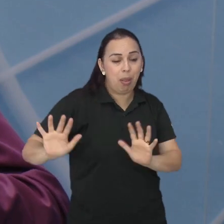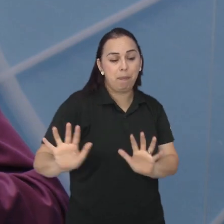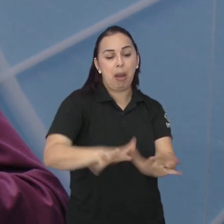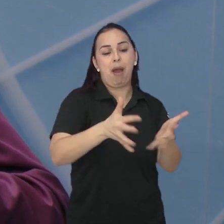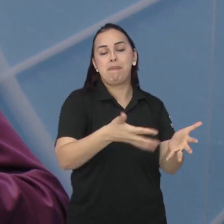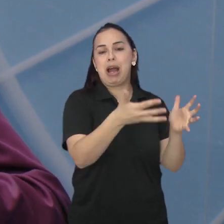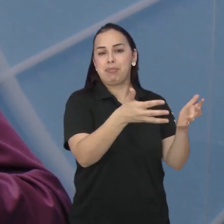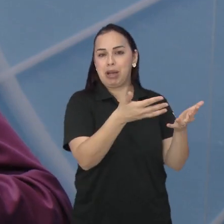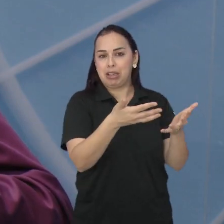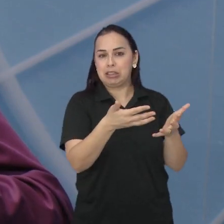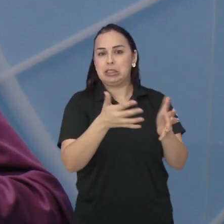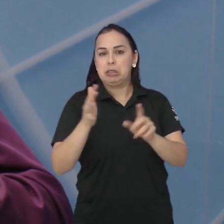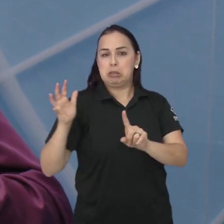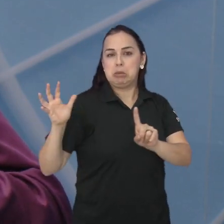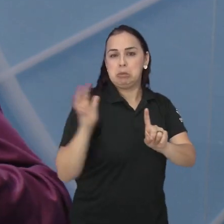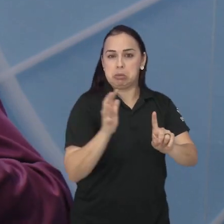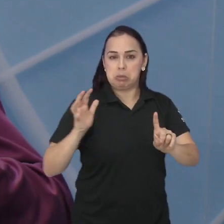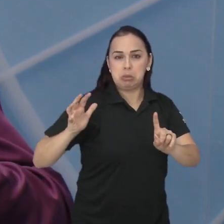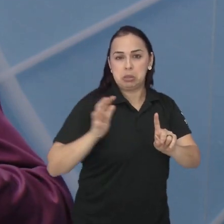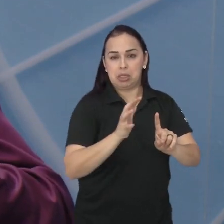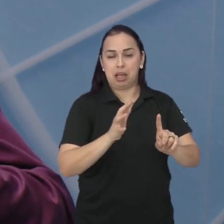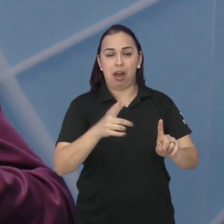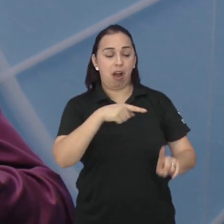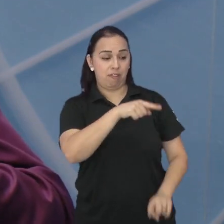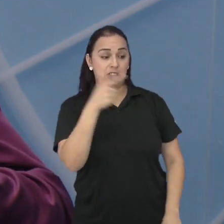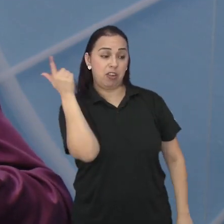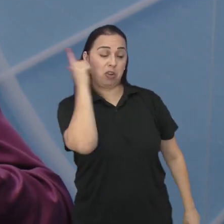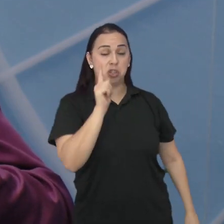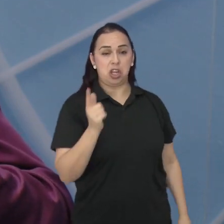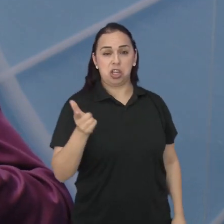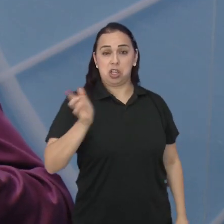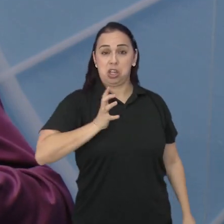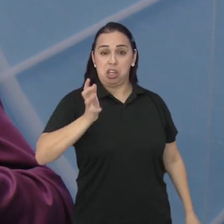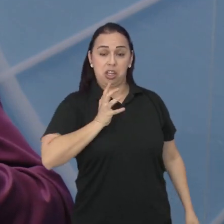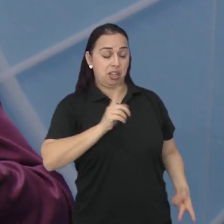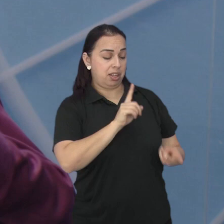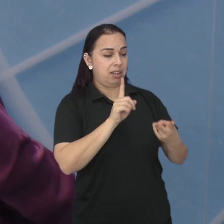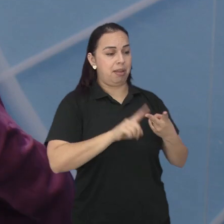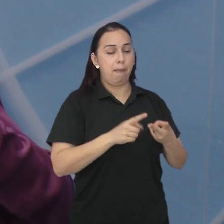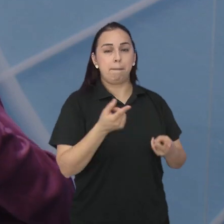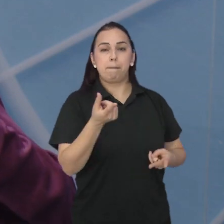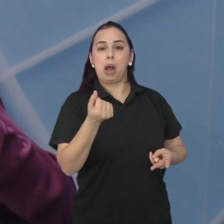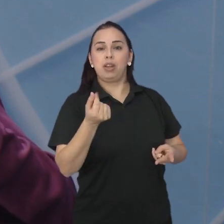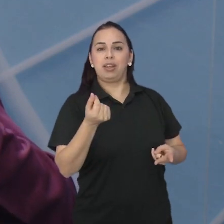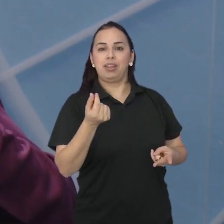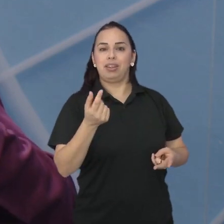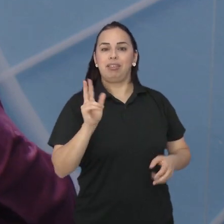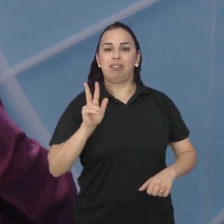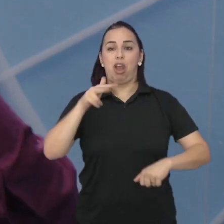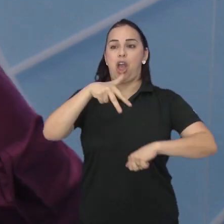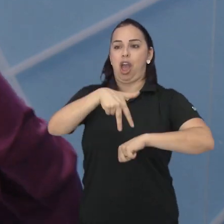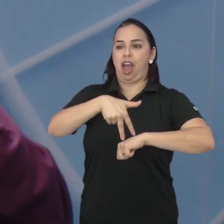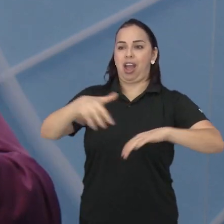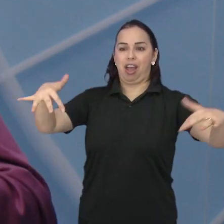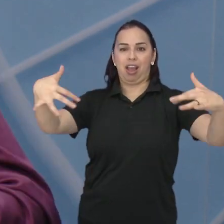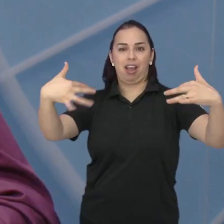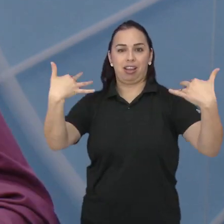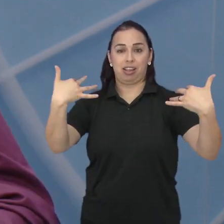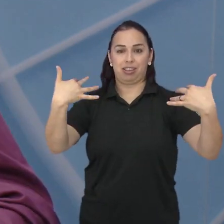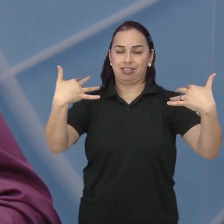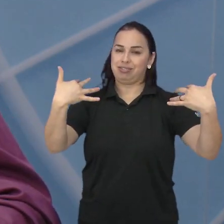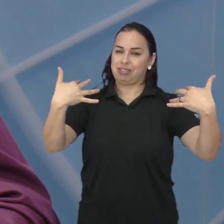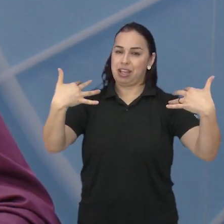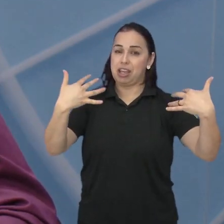de drogas começa a reforçar mais ainda. Status, poder, dinheiro fácil. Eu consigo ser visto, eu consigo ser